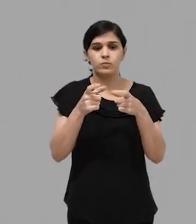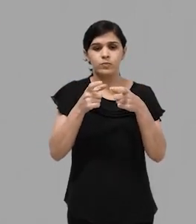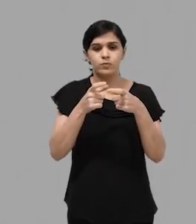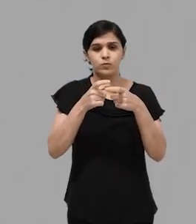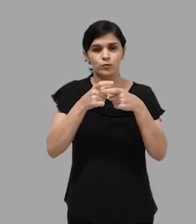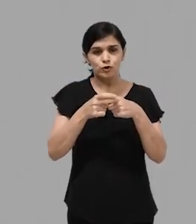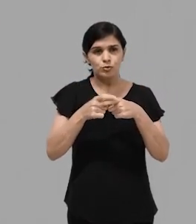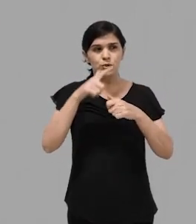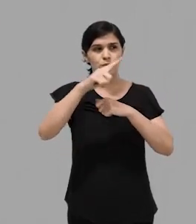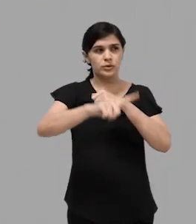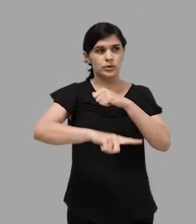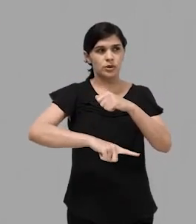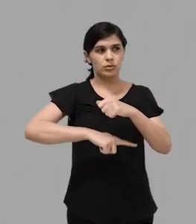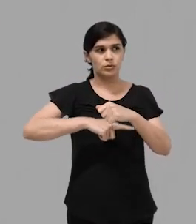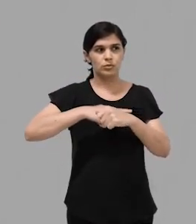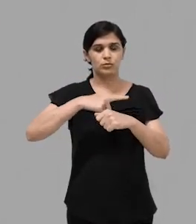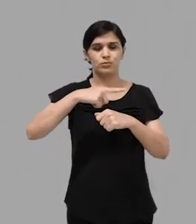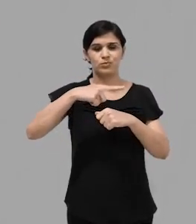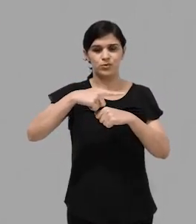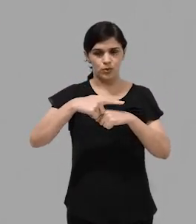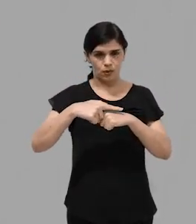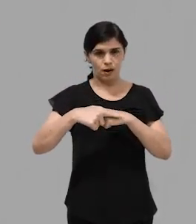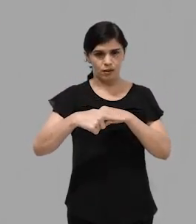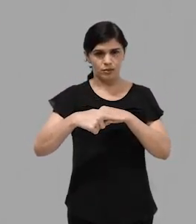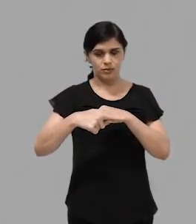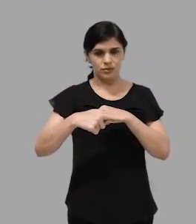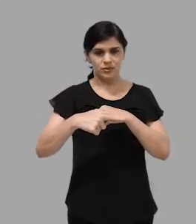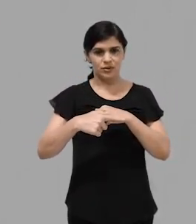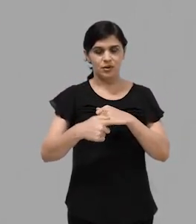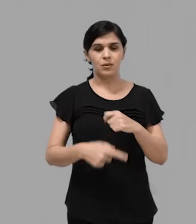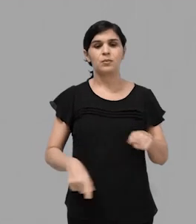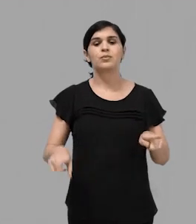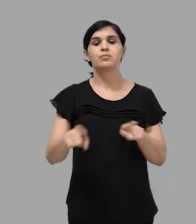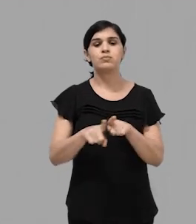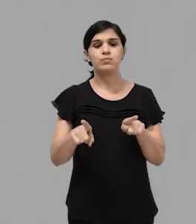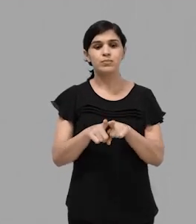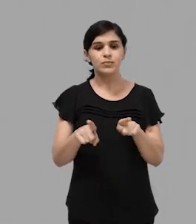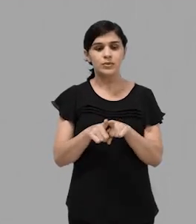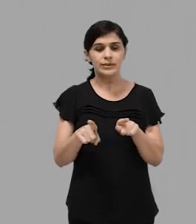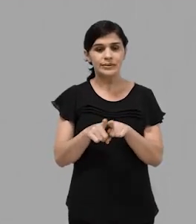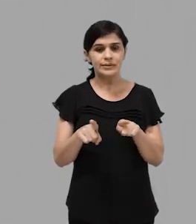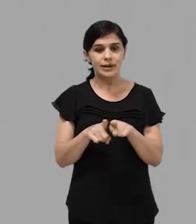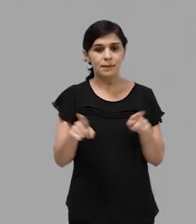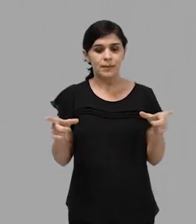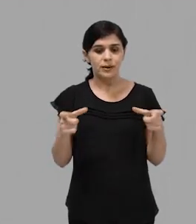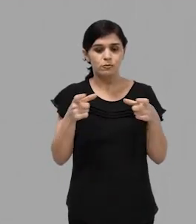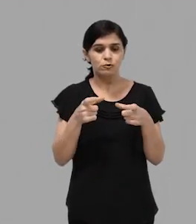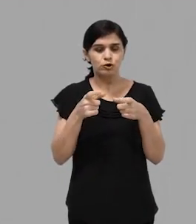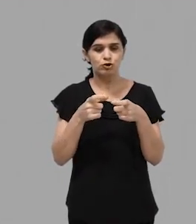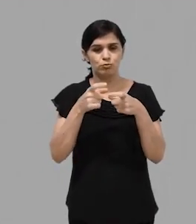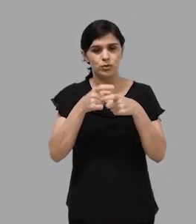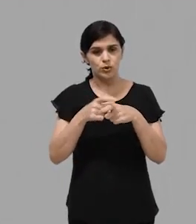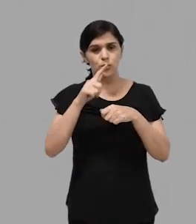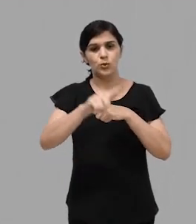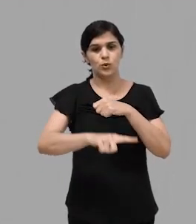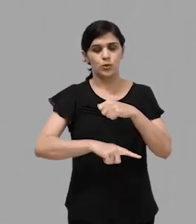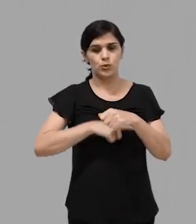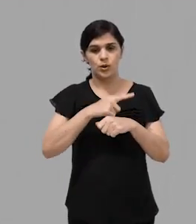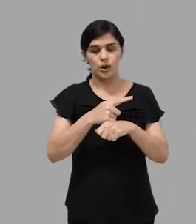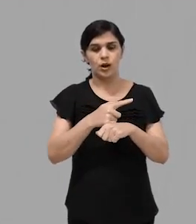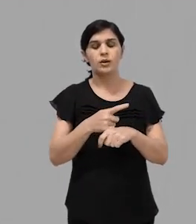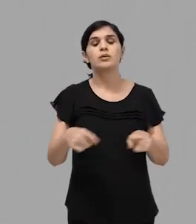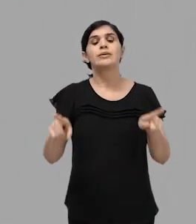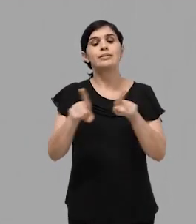maior essa atração. Também, na tabela periódica, ela vai crescer da